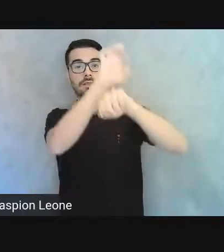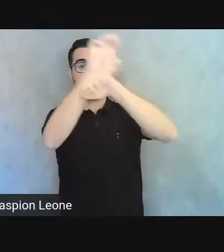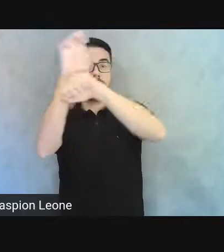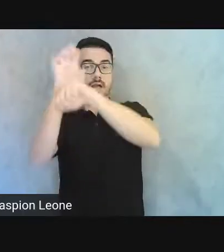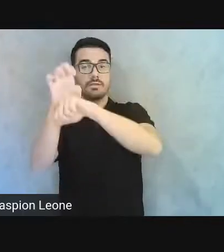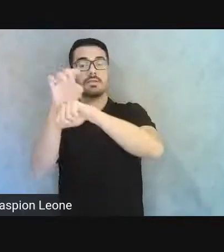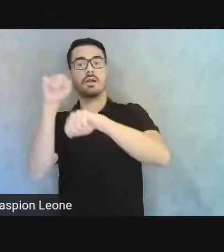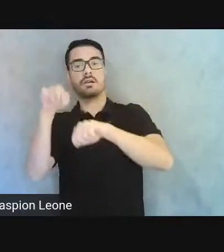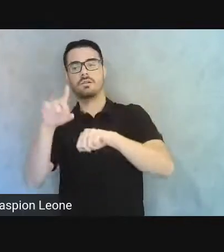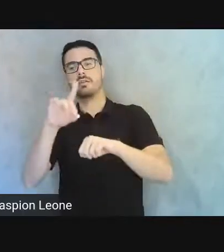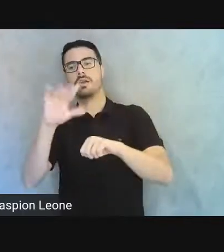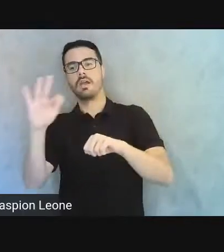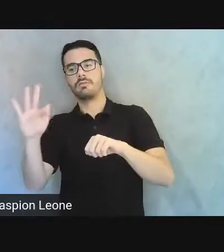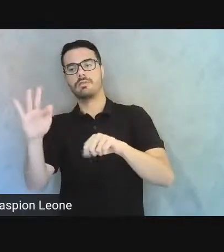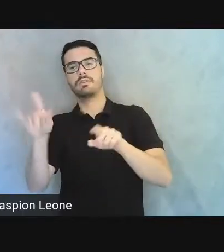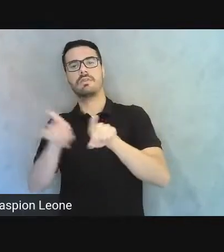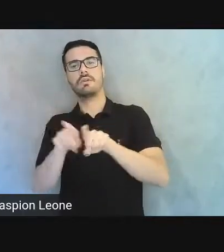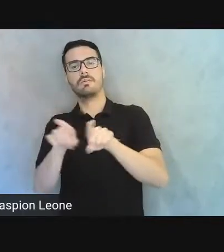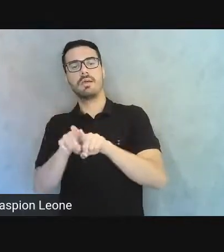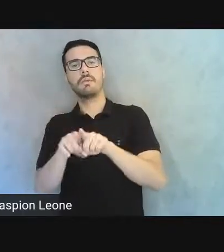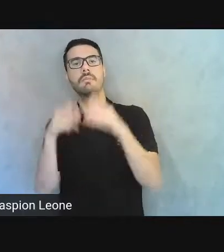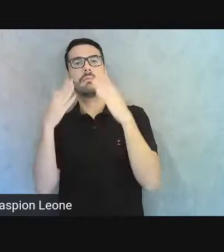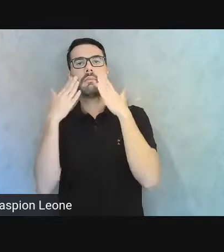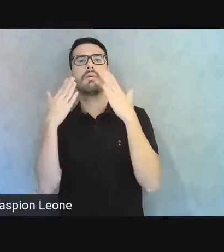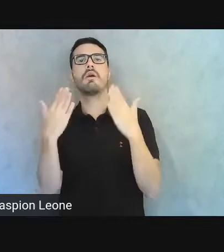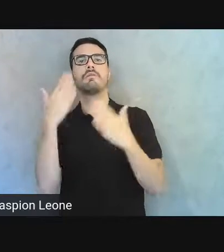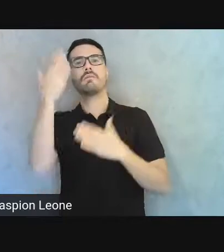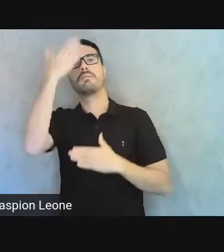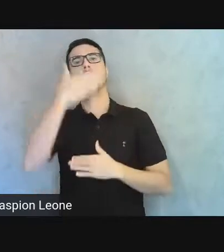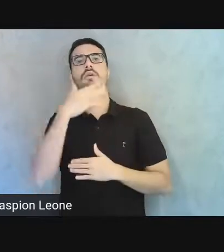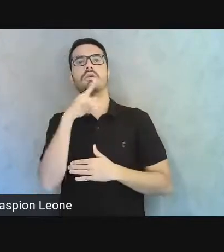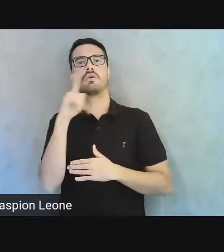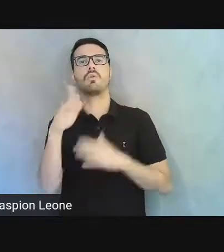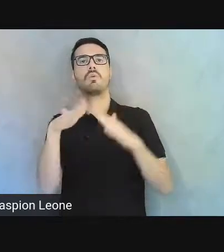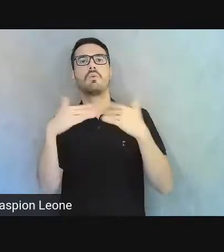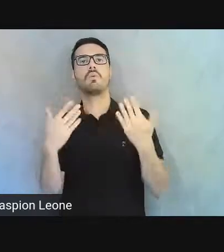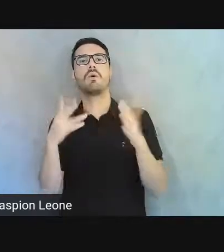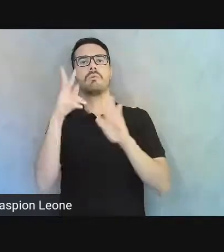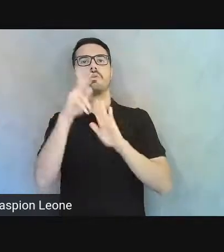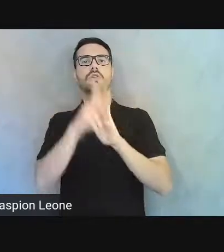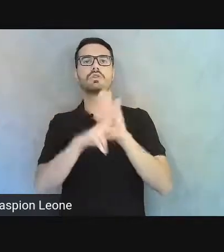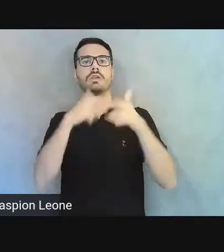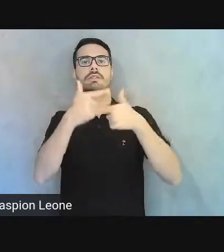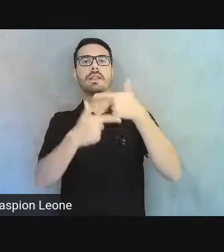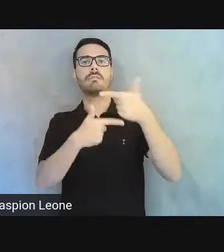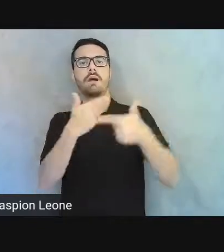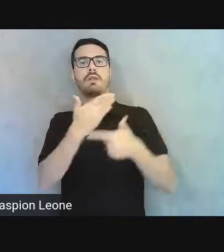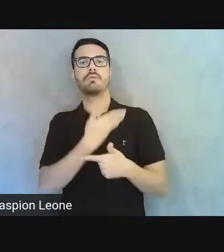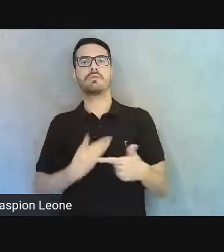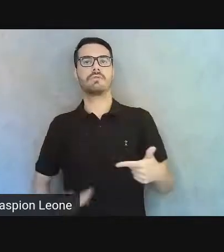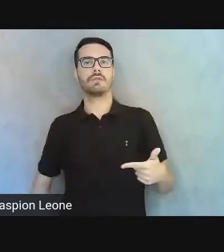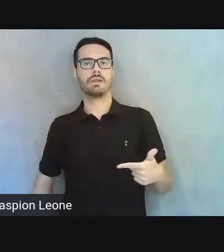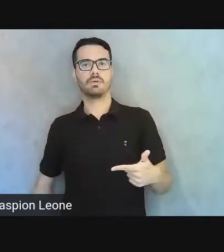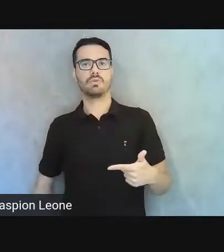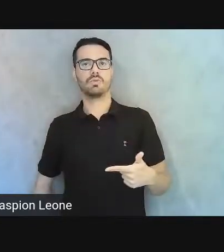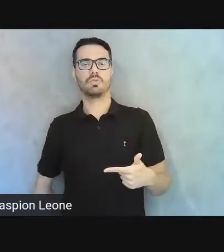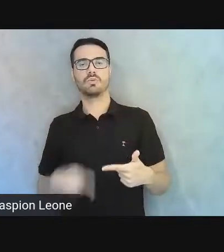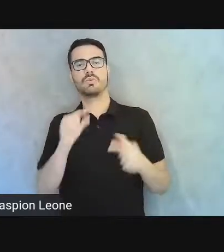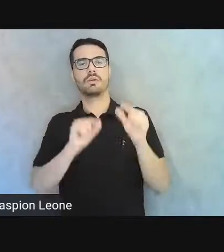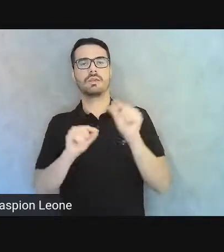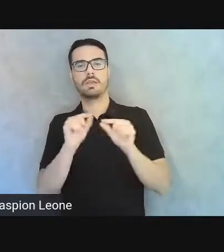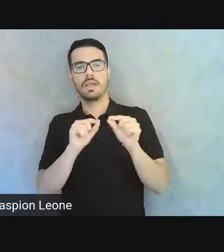da União, a cada ano demonstra, então, qual o programa de trabalho de governo, na forma de entrega de